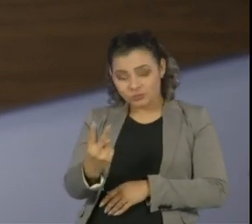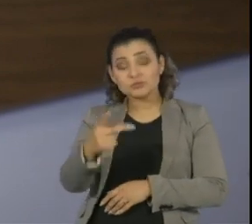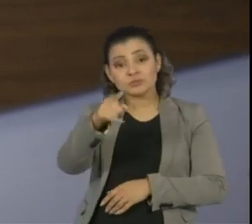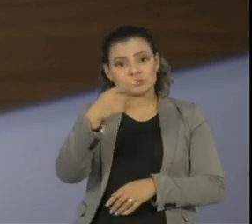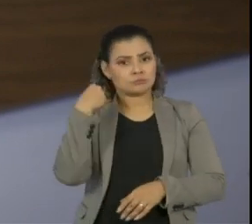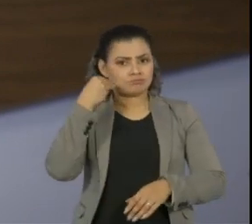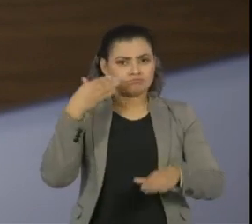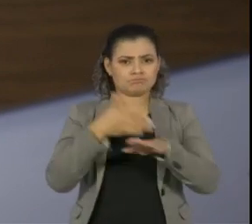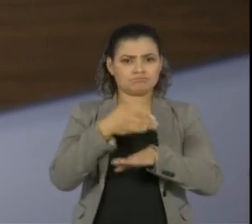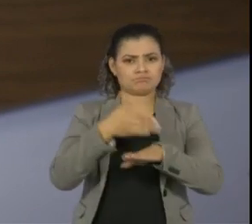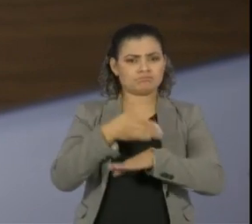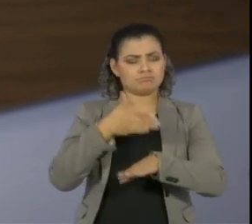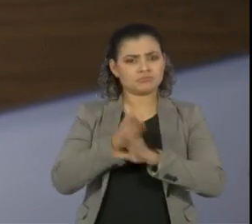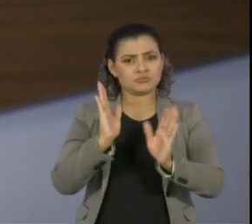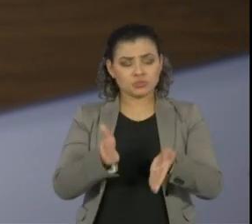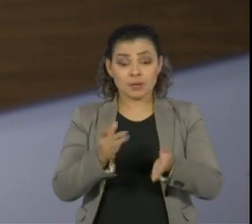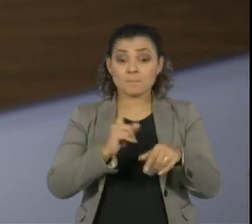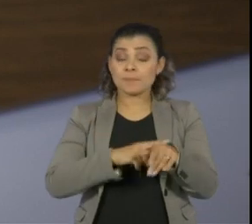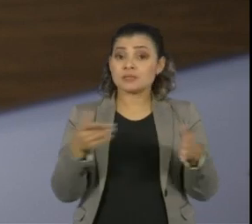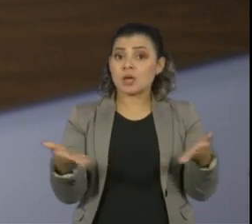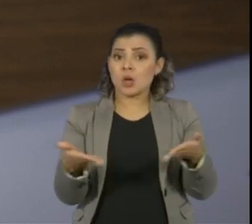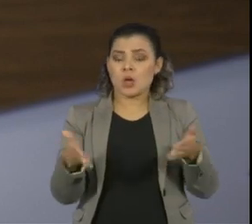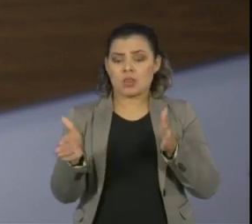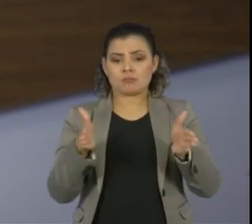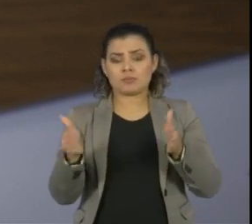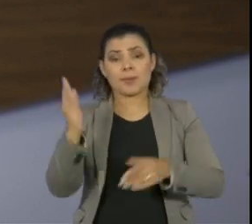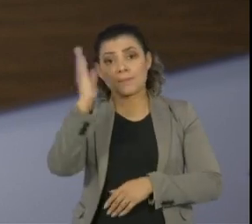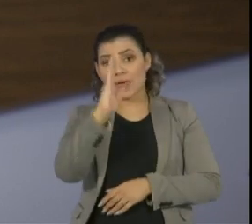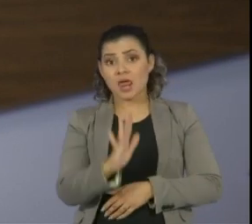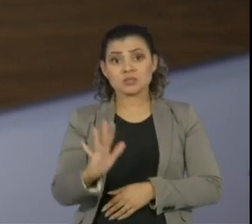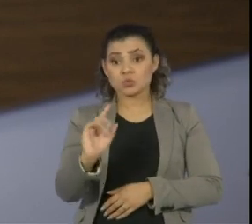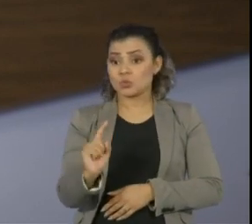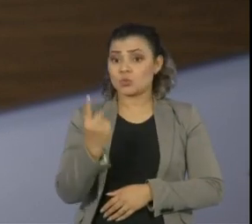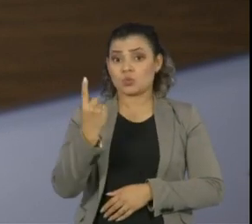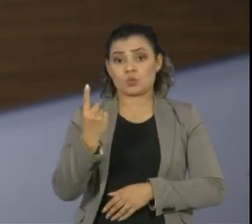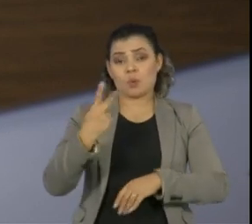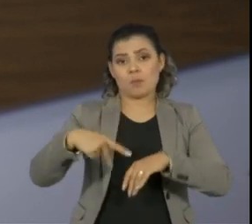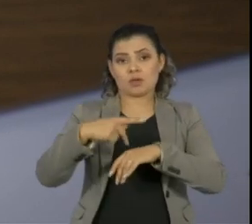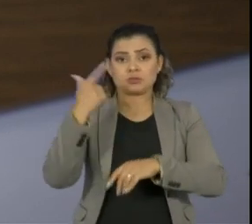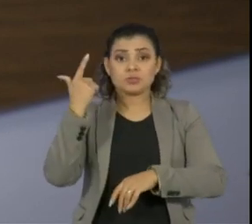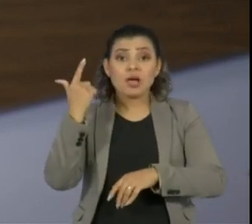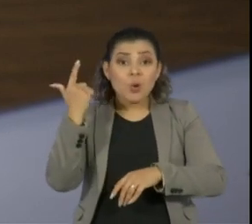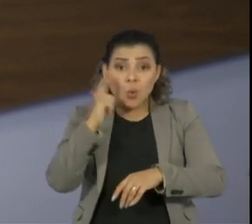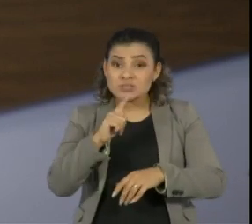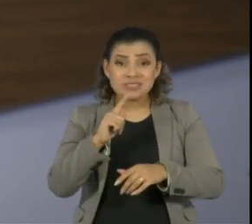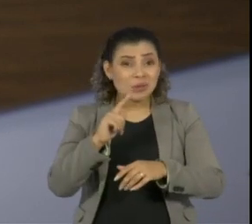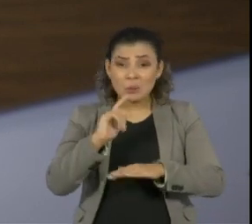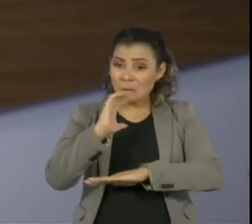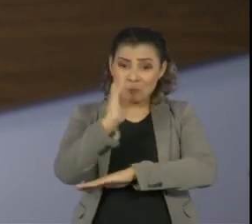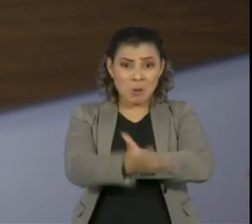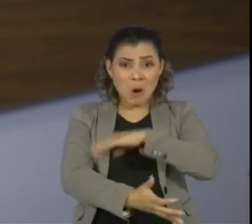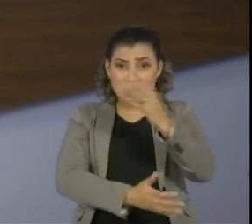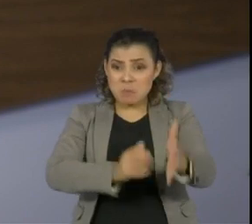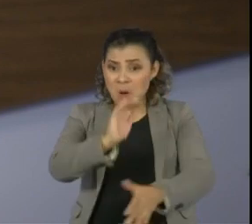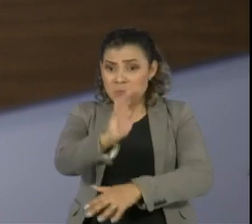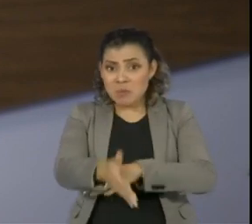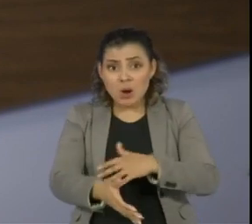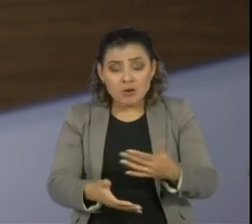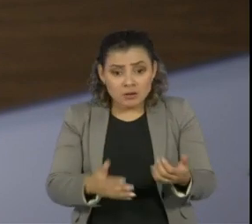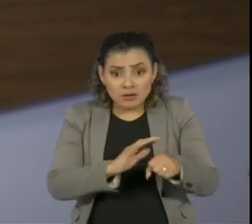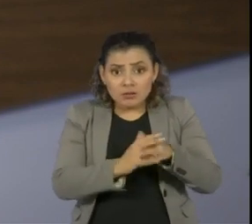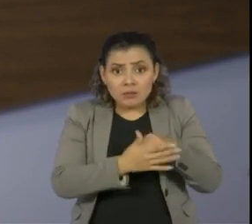gente está vivendo um momento agora em que o brasil é um dos únicos não foram único país que teve um aumento desmatamento em meio a pandemia